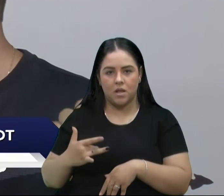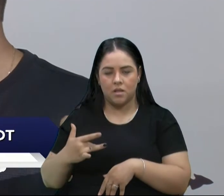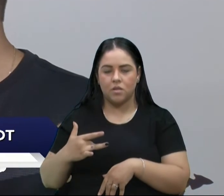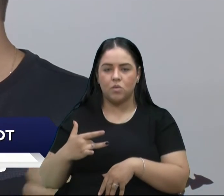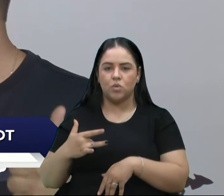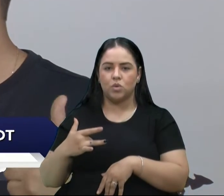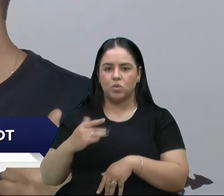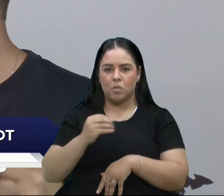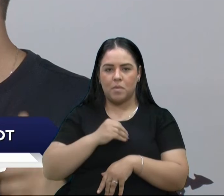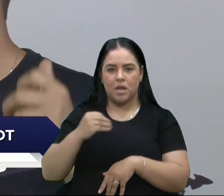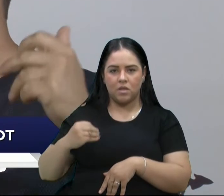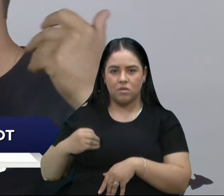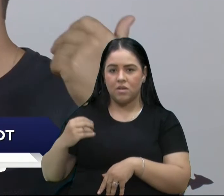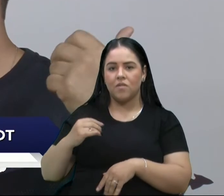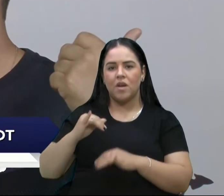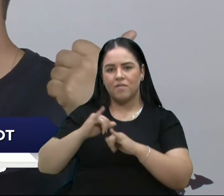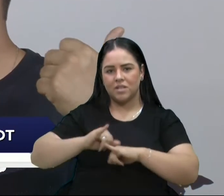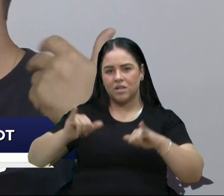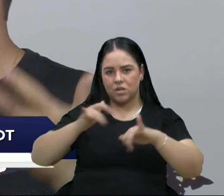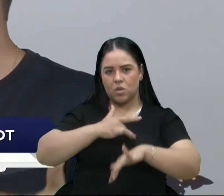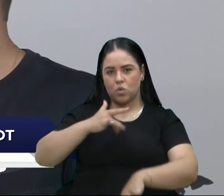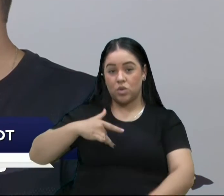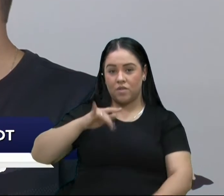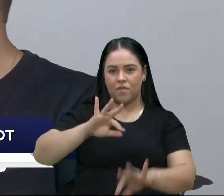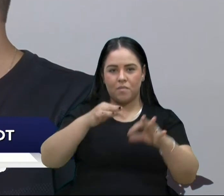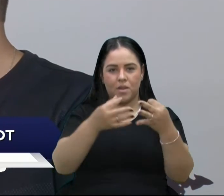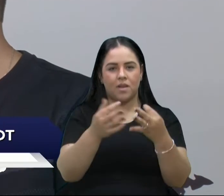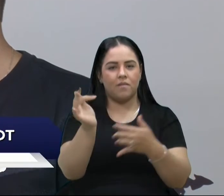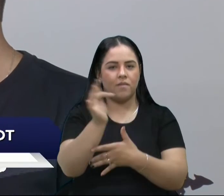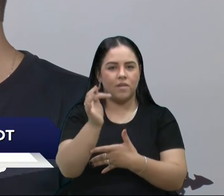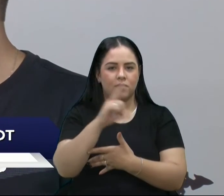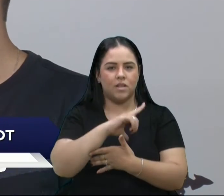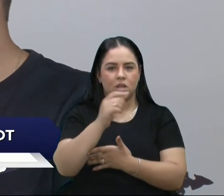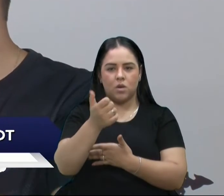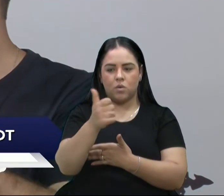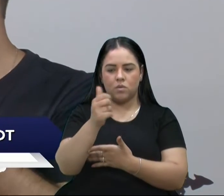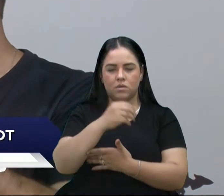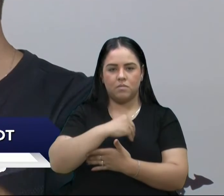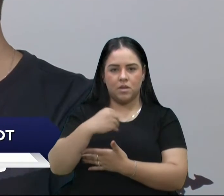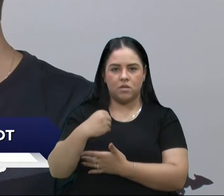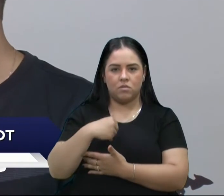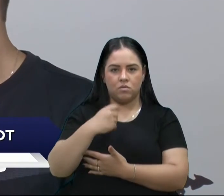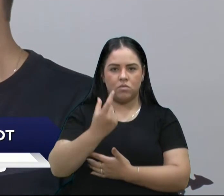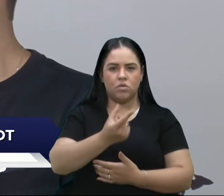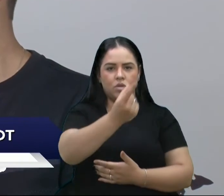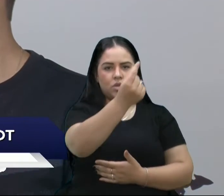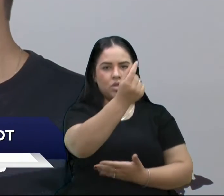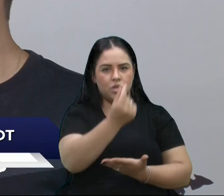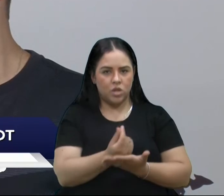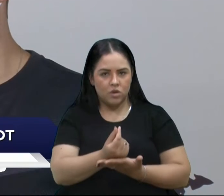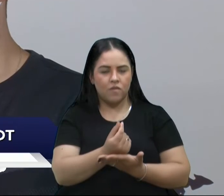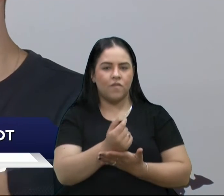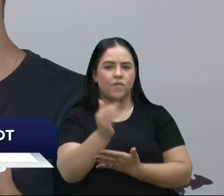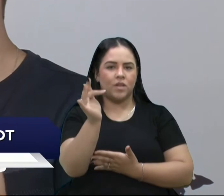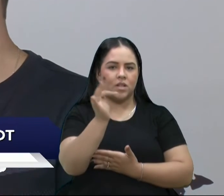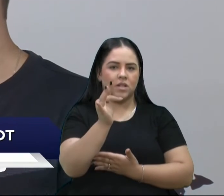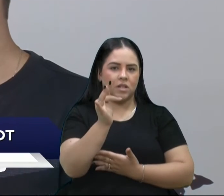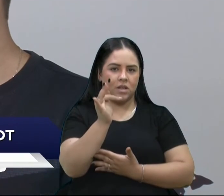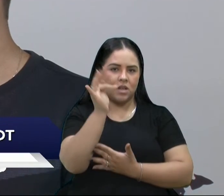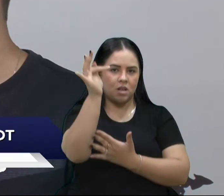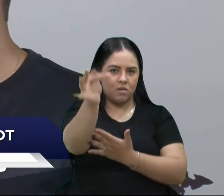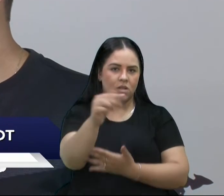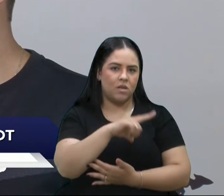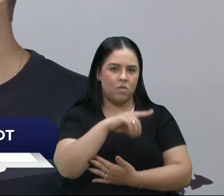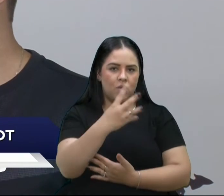foi anunciado agora que em fevereiro nós estaremos provavelmente recebendo 11 médicos com recursos federais, estratégia de saúde de família de